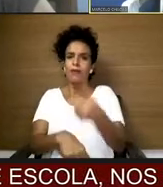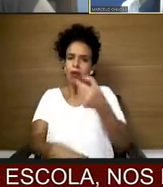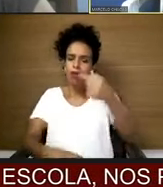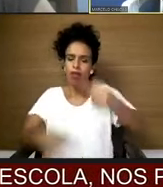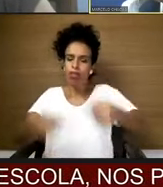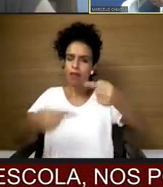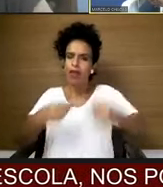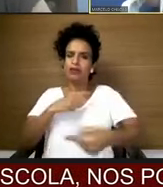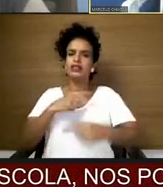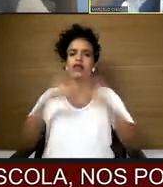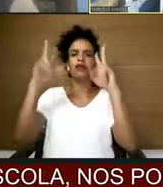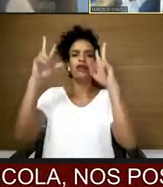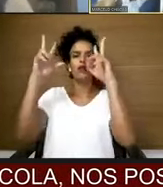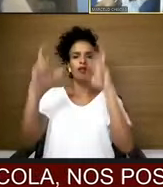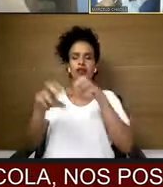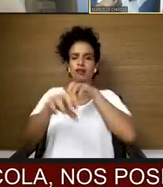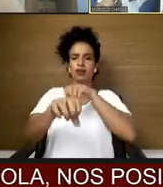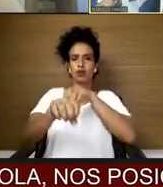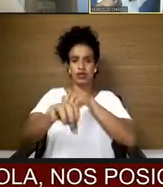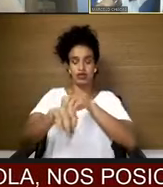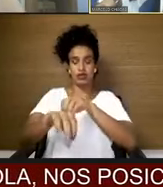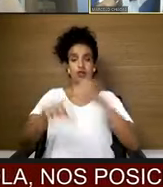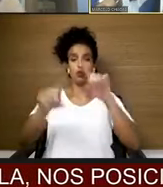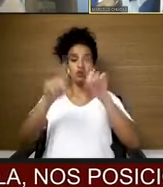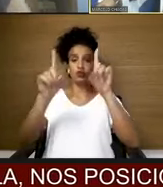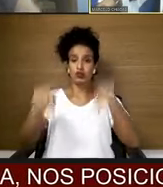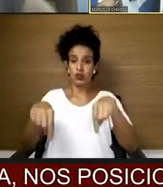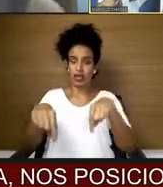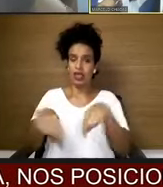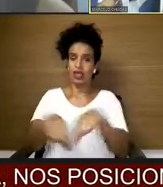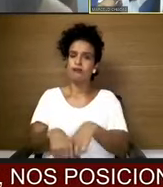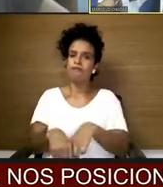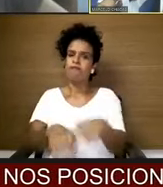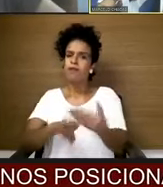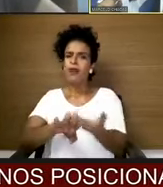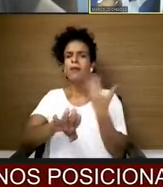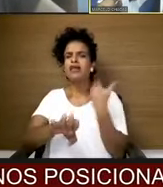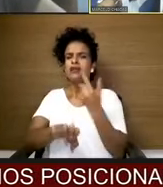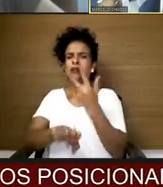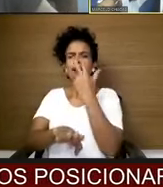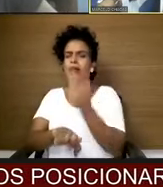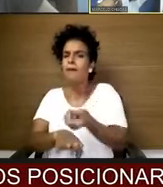educação. Num passado muito recente, Fátima, nós discutimos